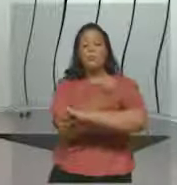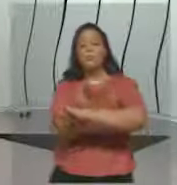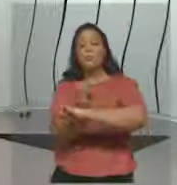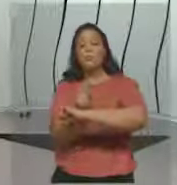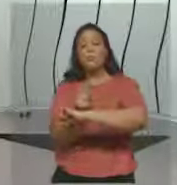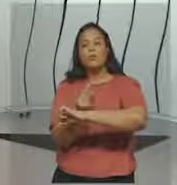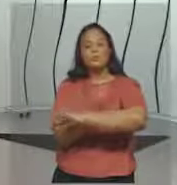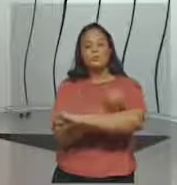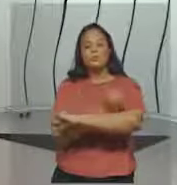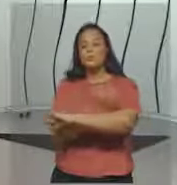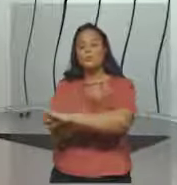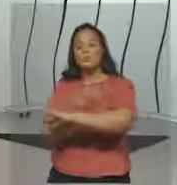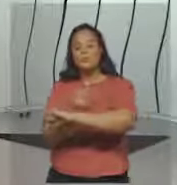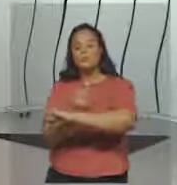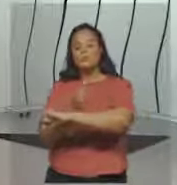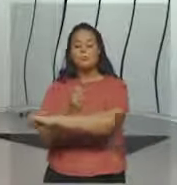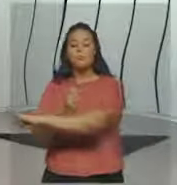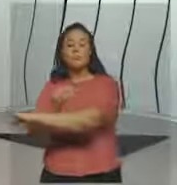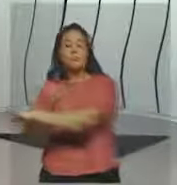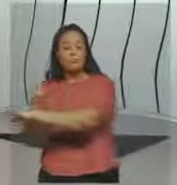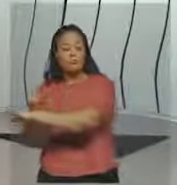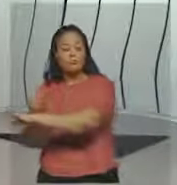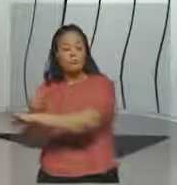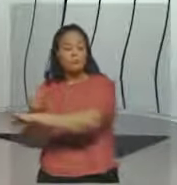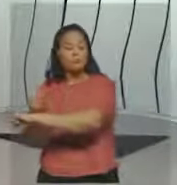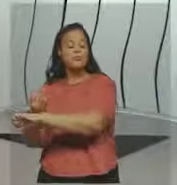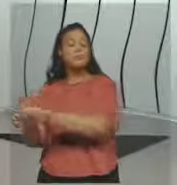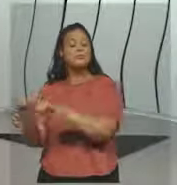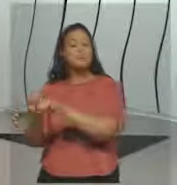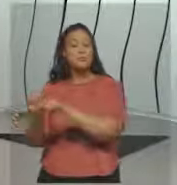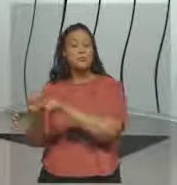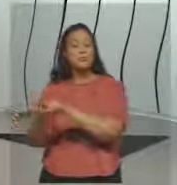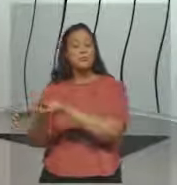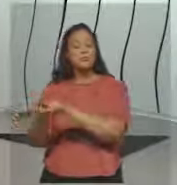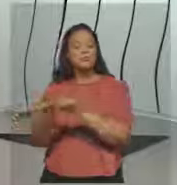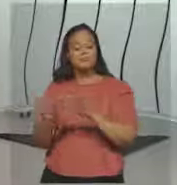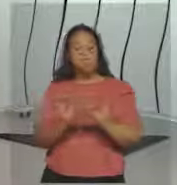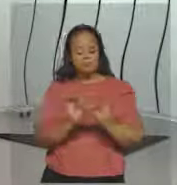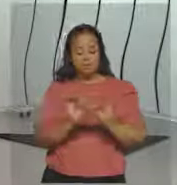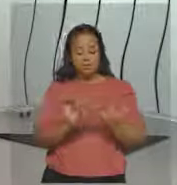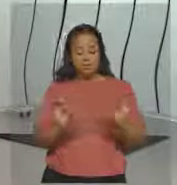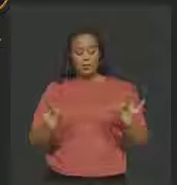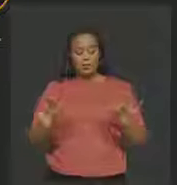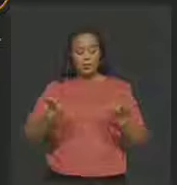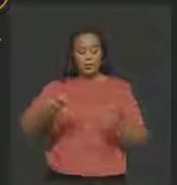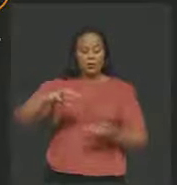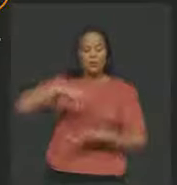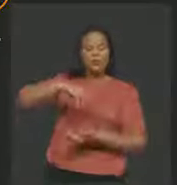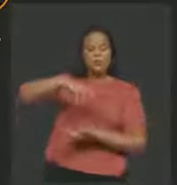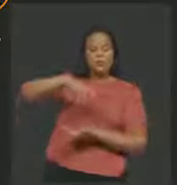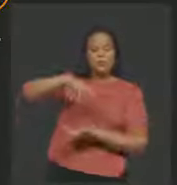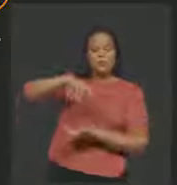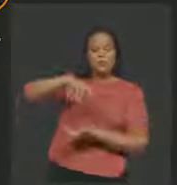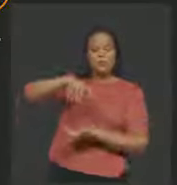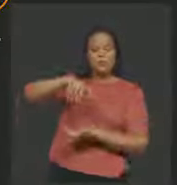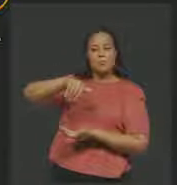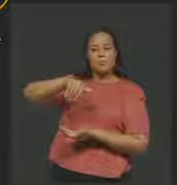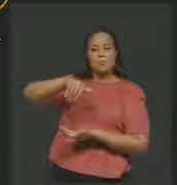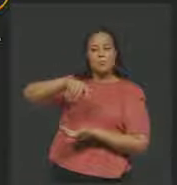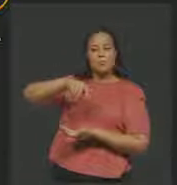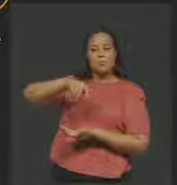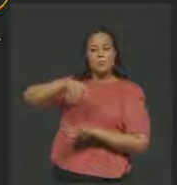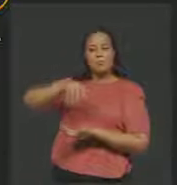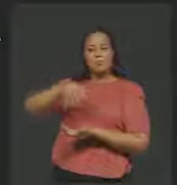mede a voltagem. E temos um símbolo específico para lâmpadas, que é muito usado, que é esse aqui, ó. Esse é o símbolo que